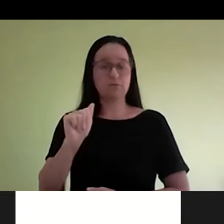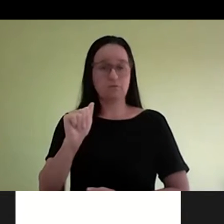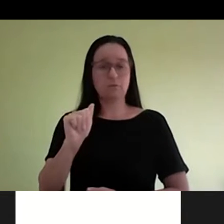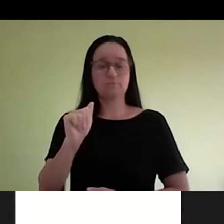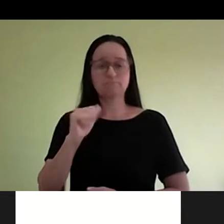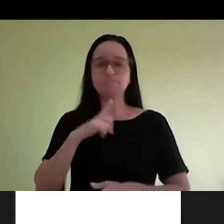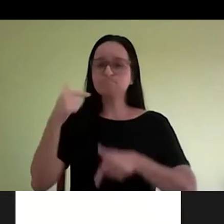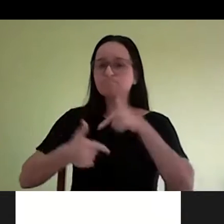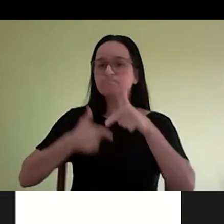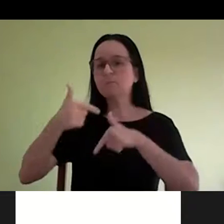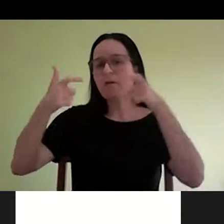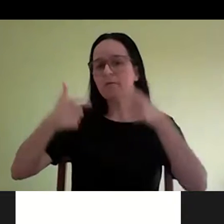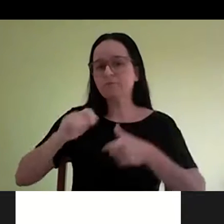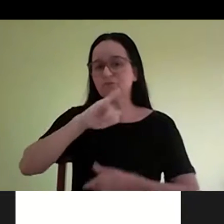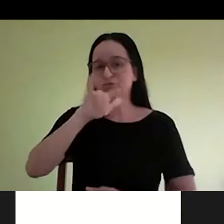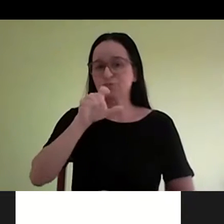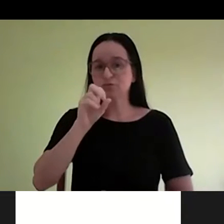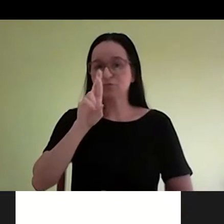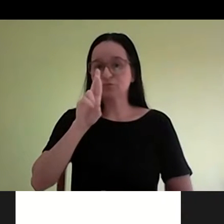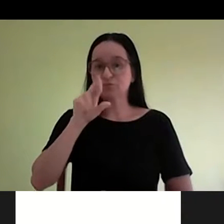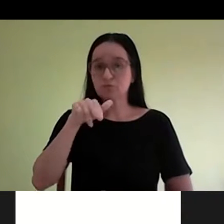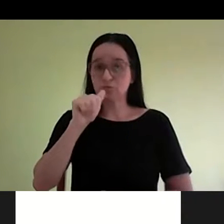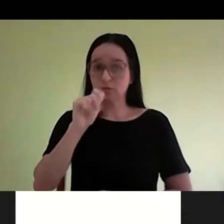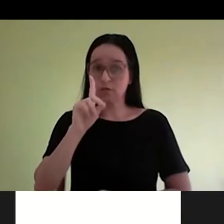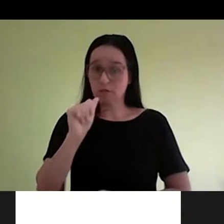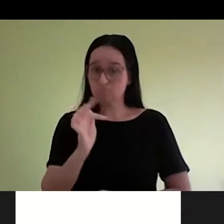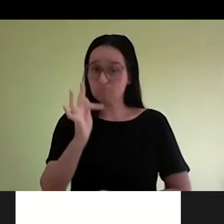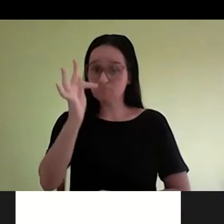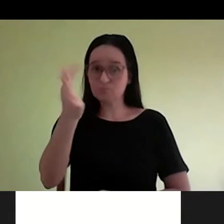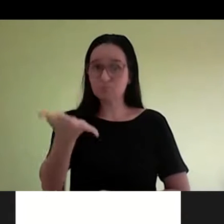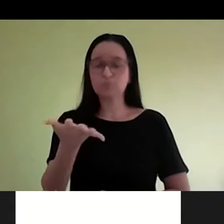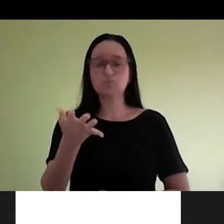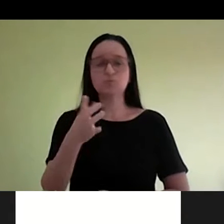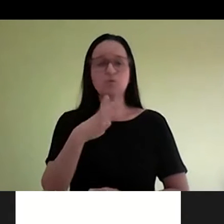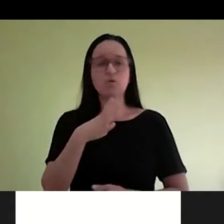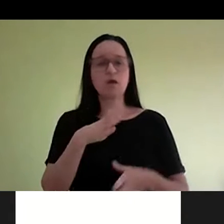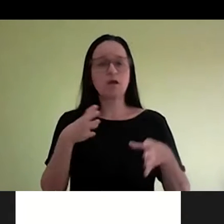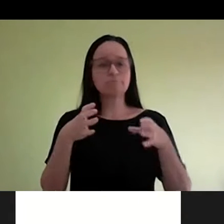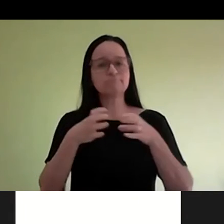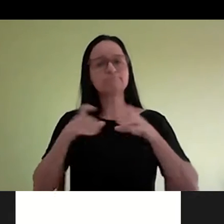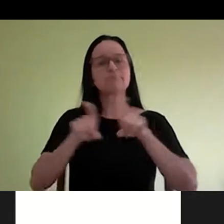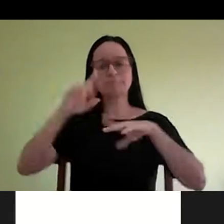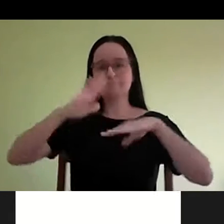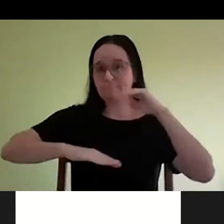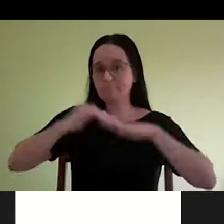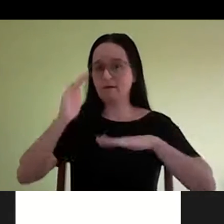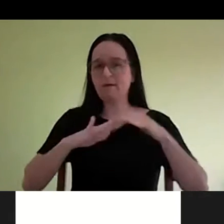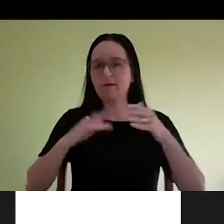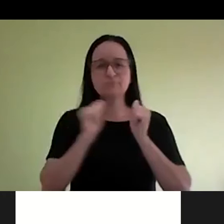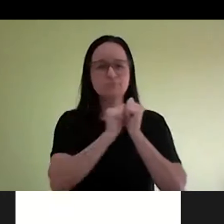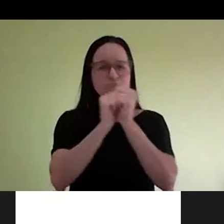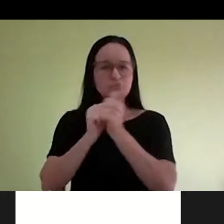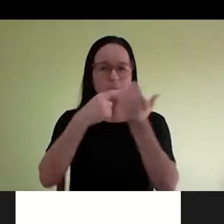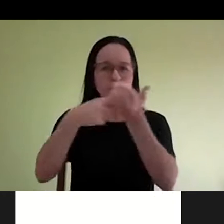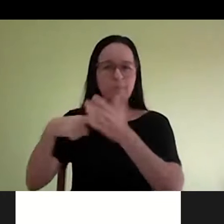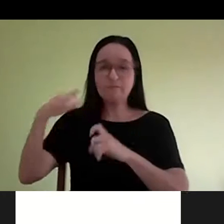Futuro. E eu estou aqui como companhia de talentos, mas também com essa parceria aí, com essa feira